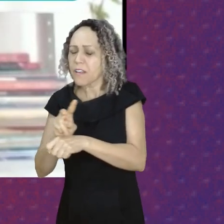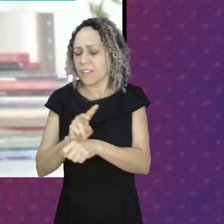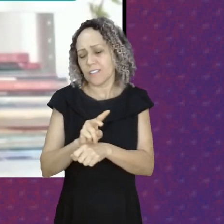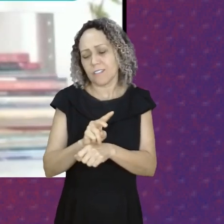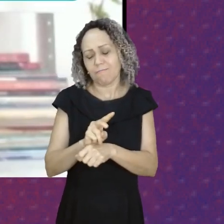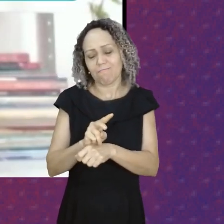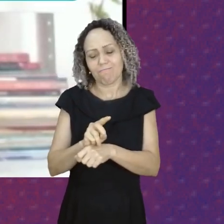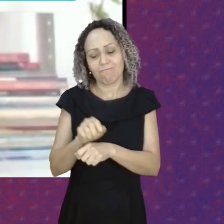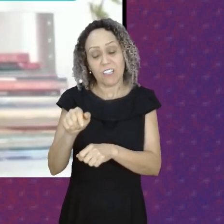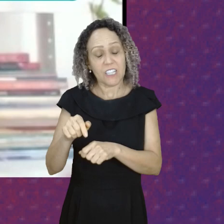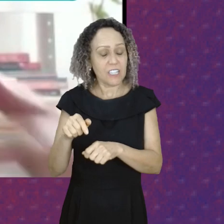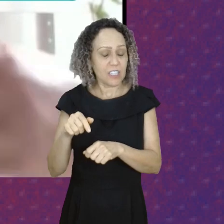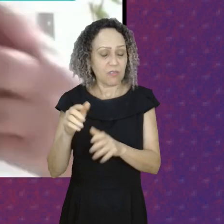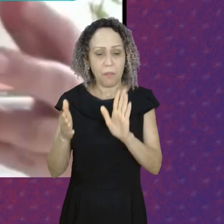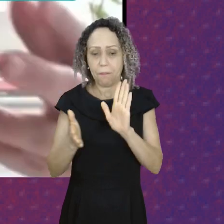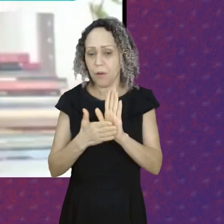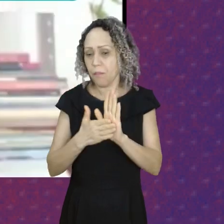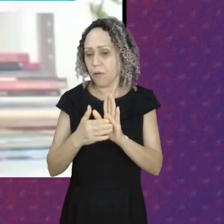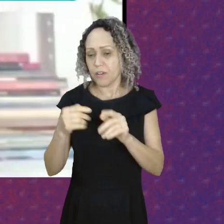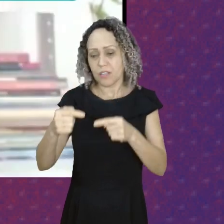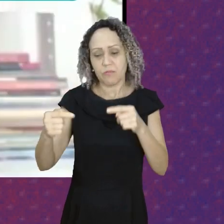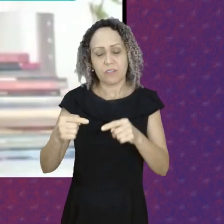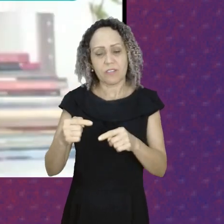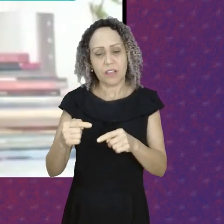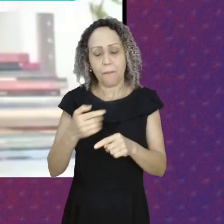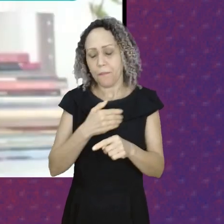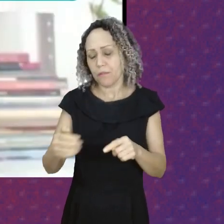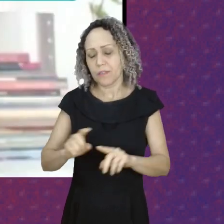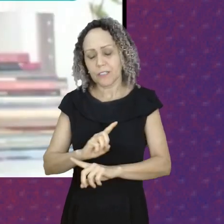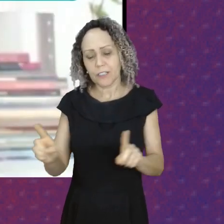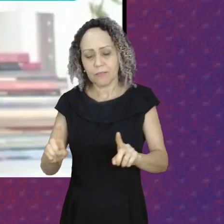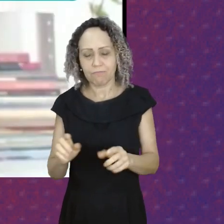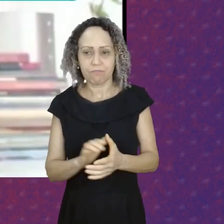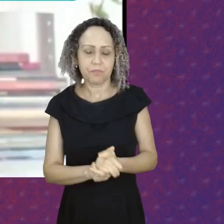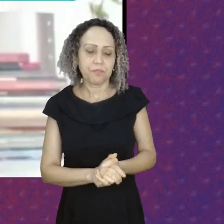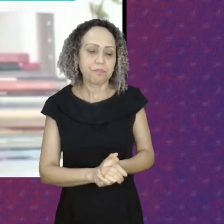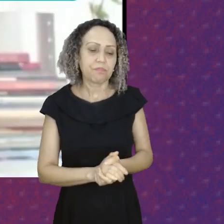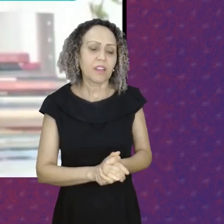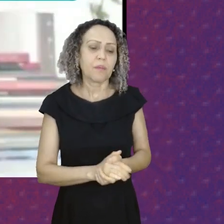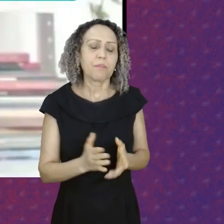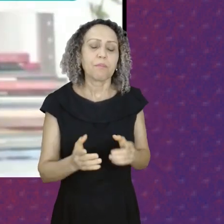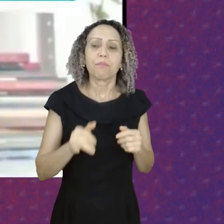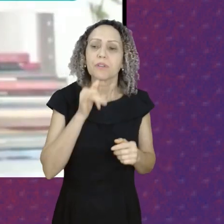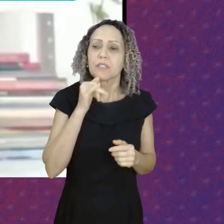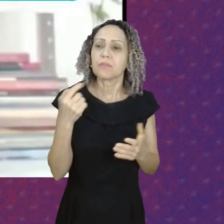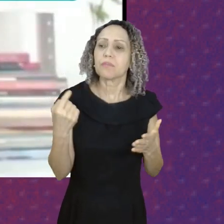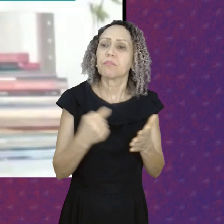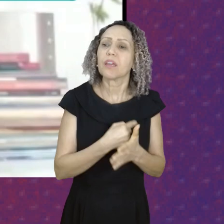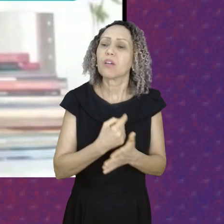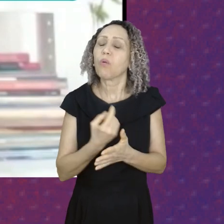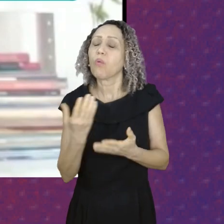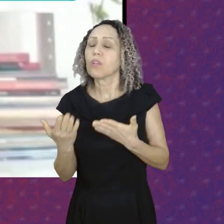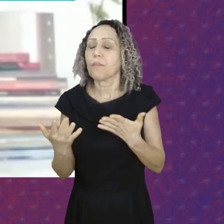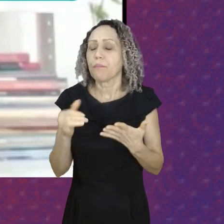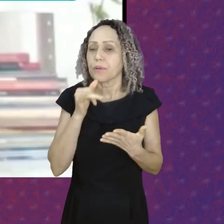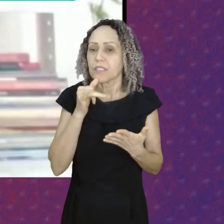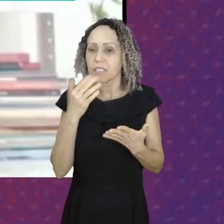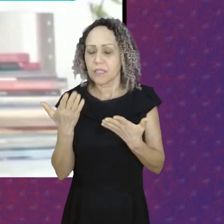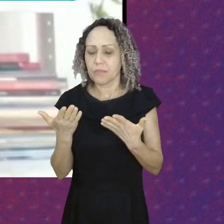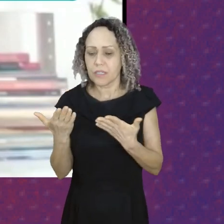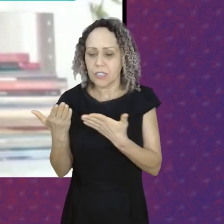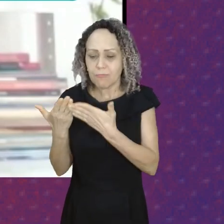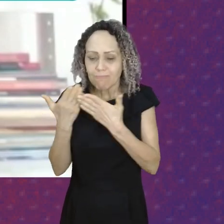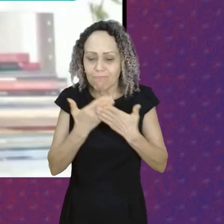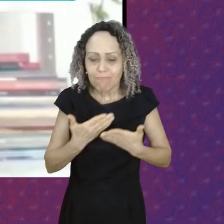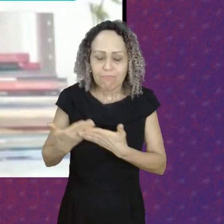pública. As políticas públicas, se vocês perguntam, estudo lá da PNAD,